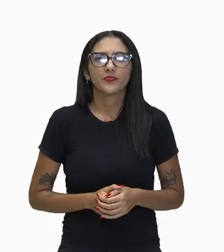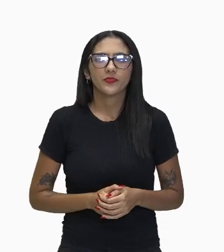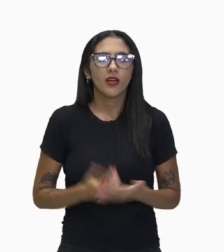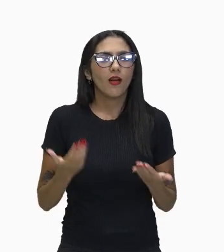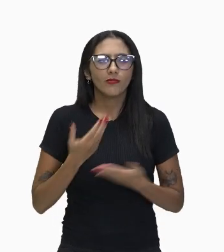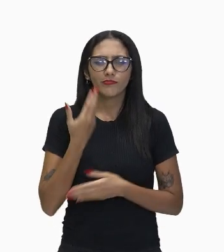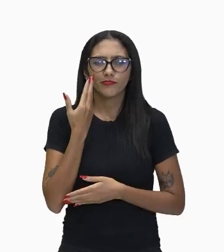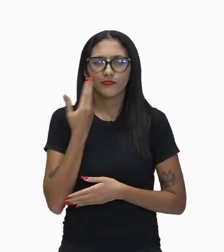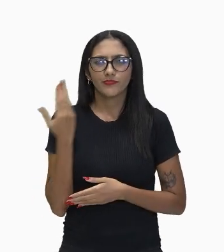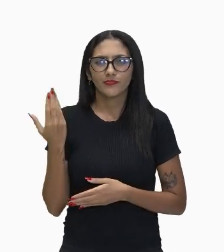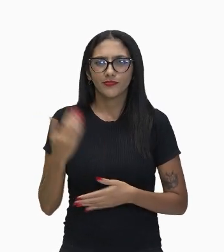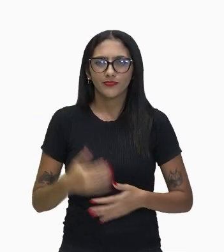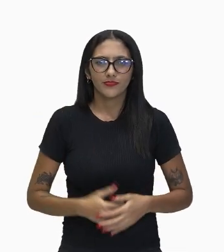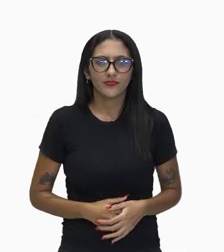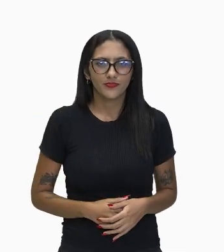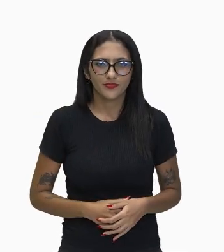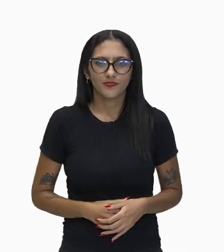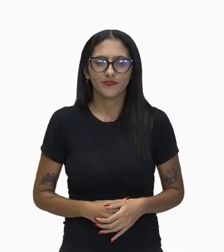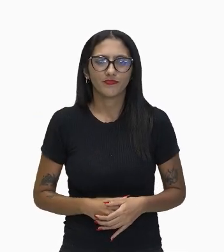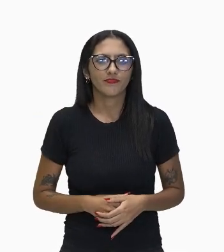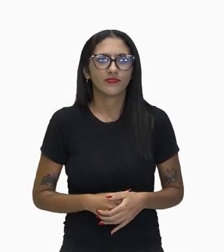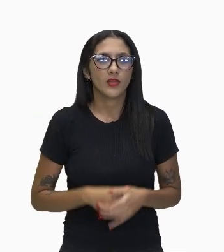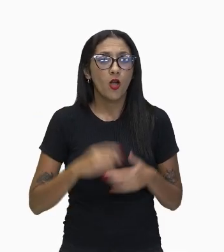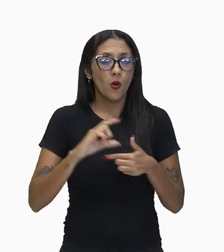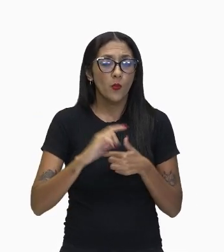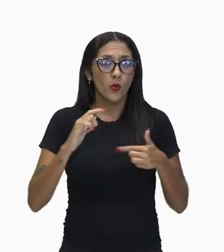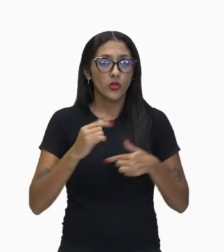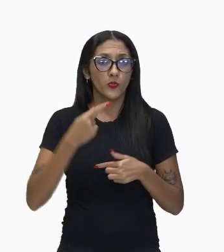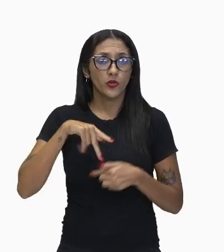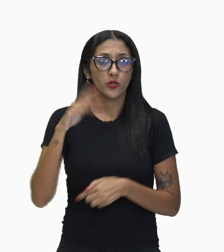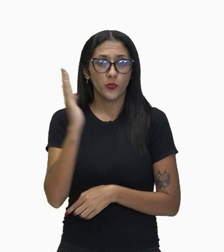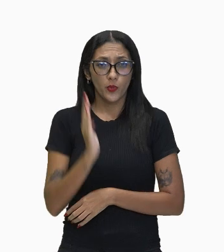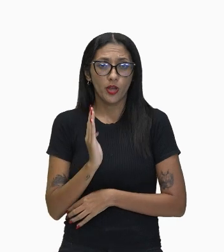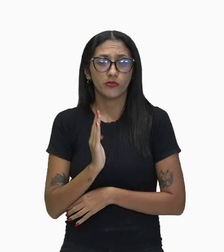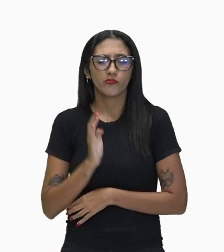na cartela. O modernismo brasileiro foi um